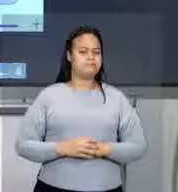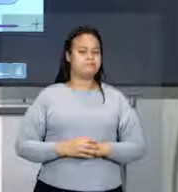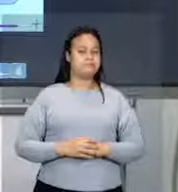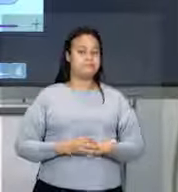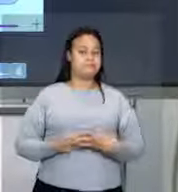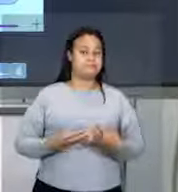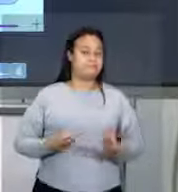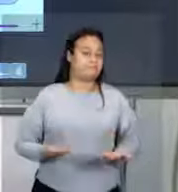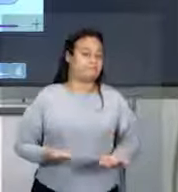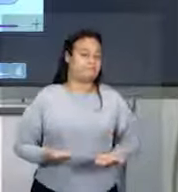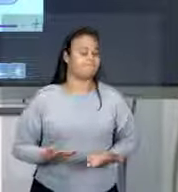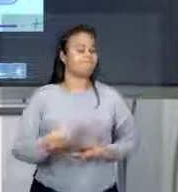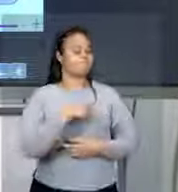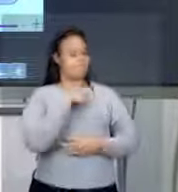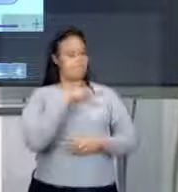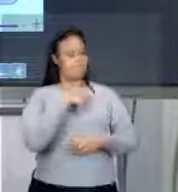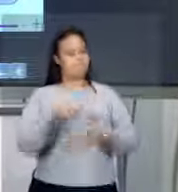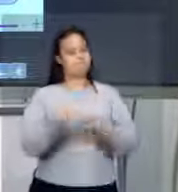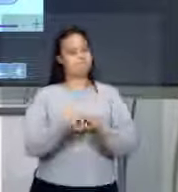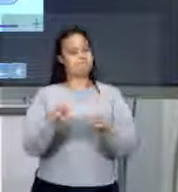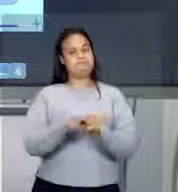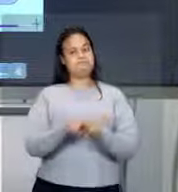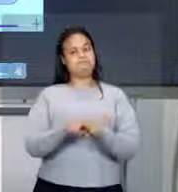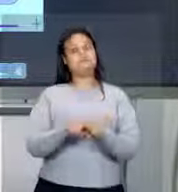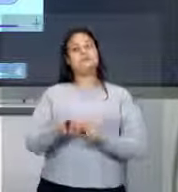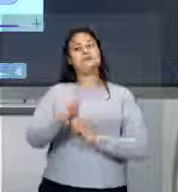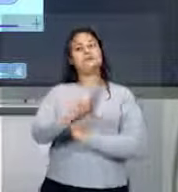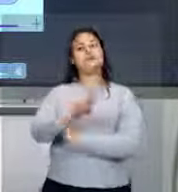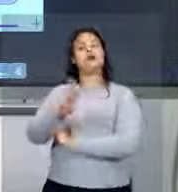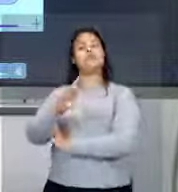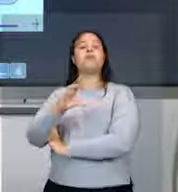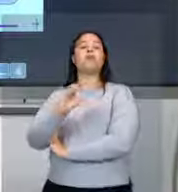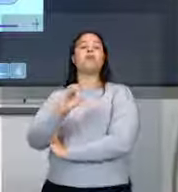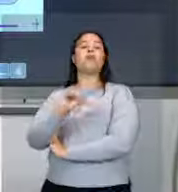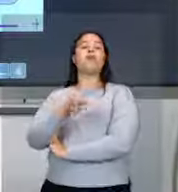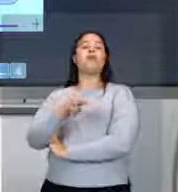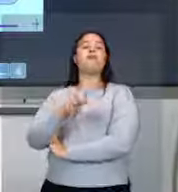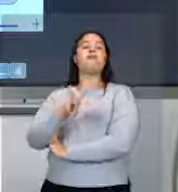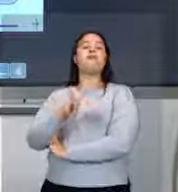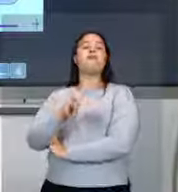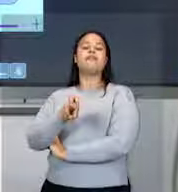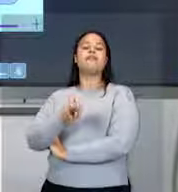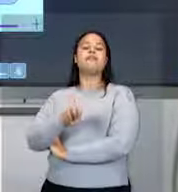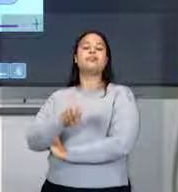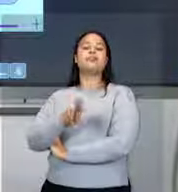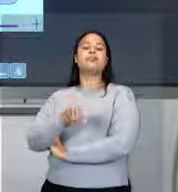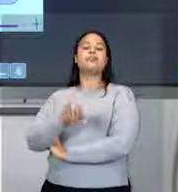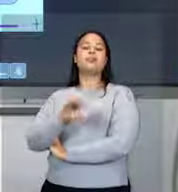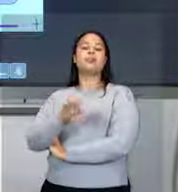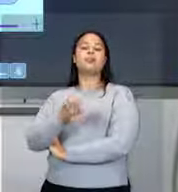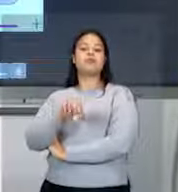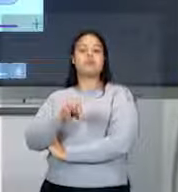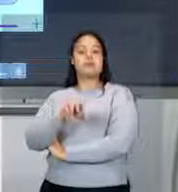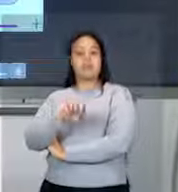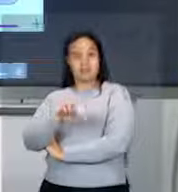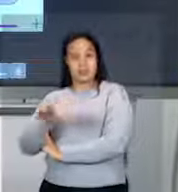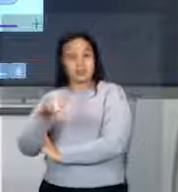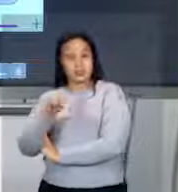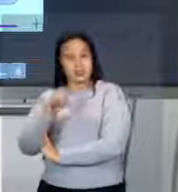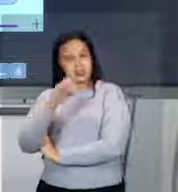Bem, existe também a chamada corrente convencional. Se a gente imaginasse